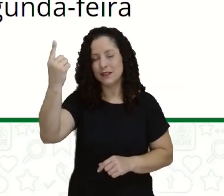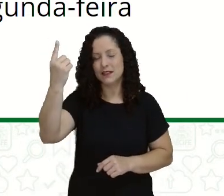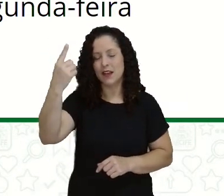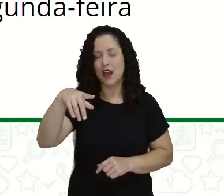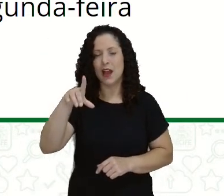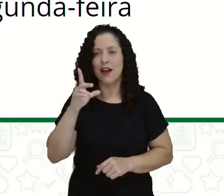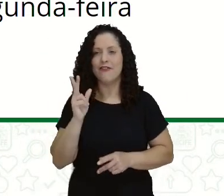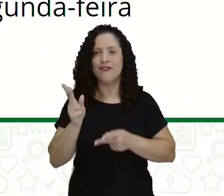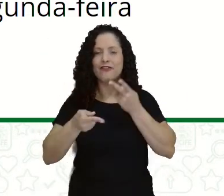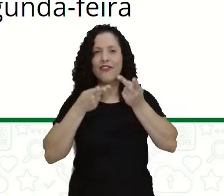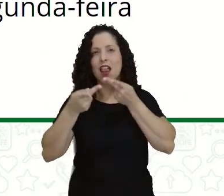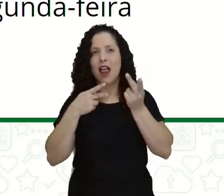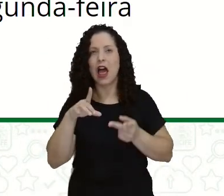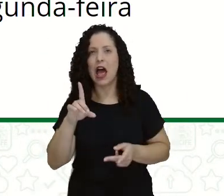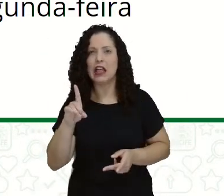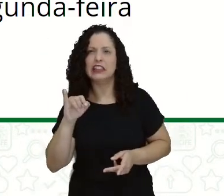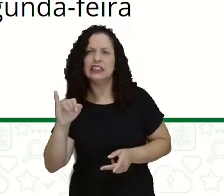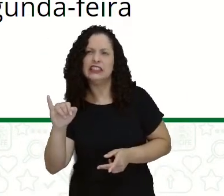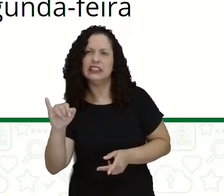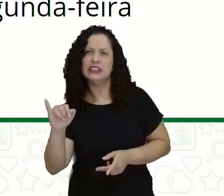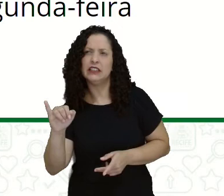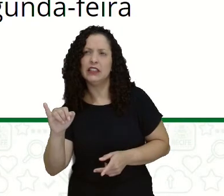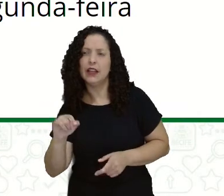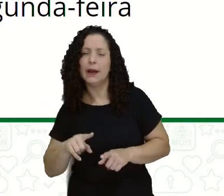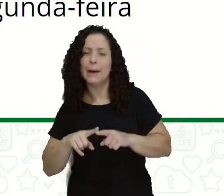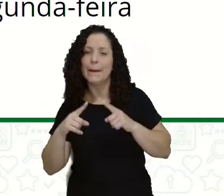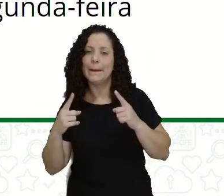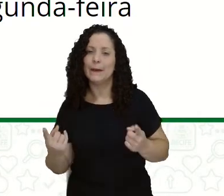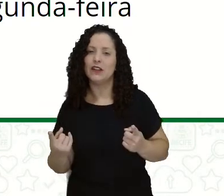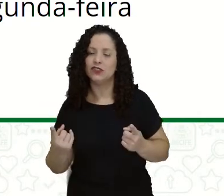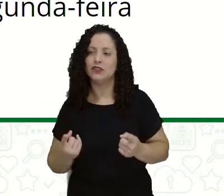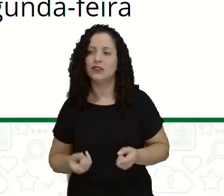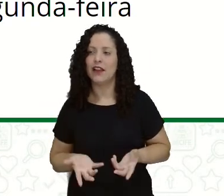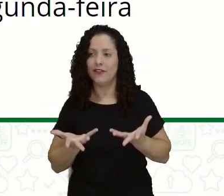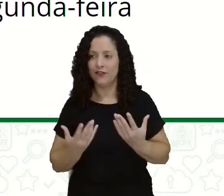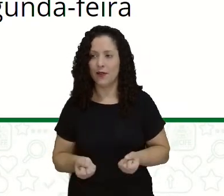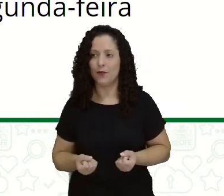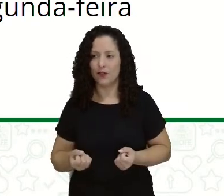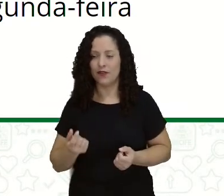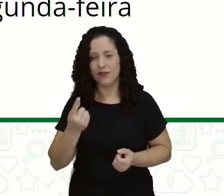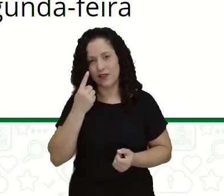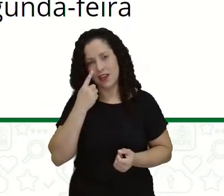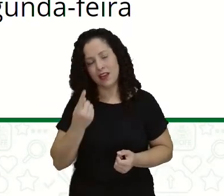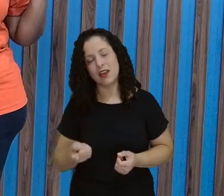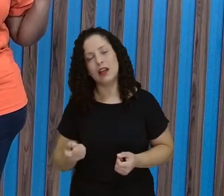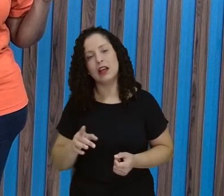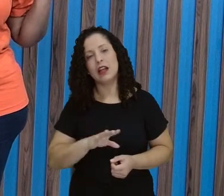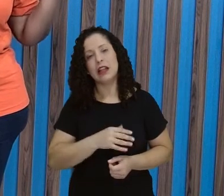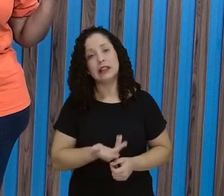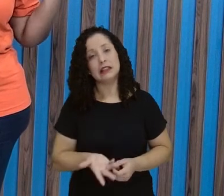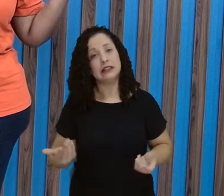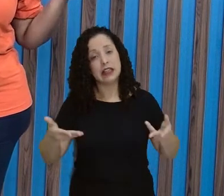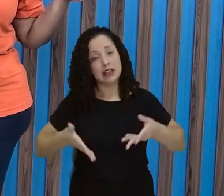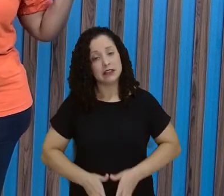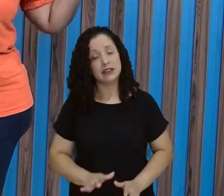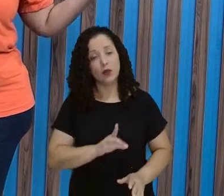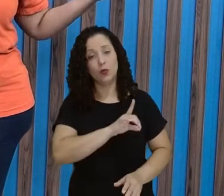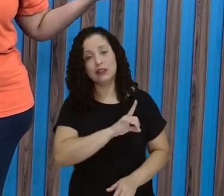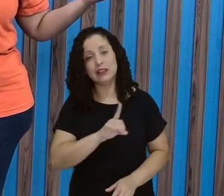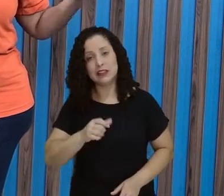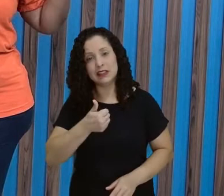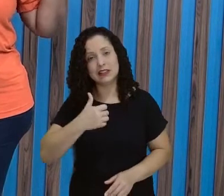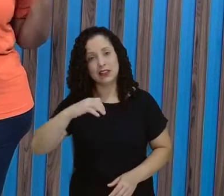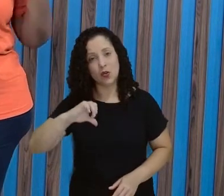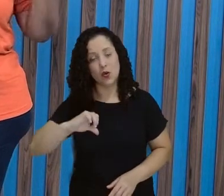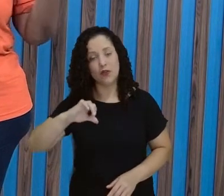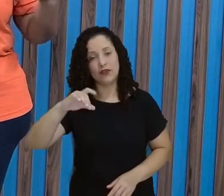ele falou a palavra na mente dele. Vamos lá. Paulo Freire nasceu 19 de setembro. Realmente,